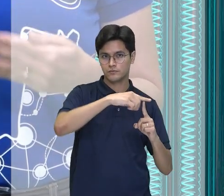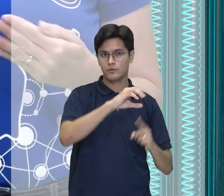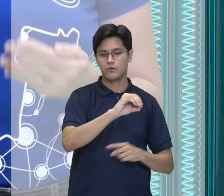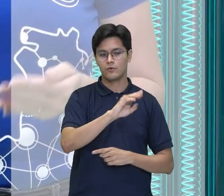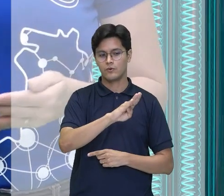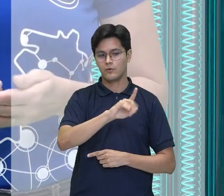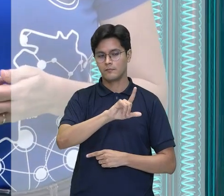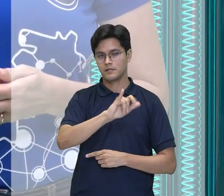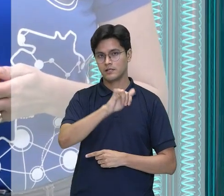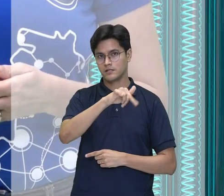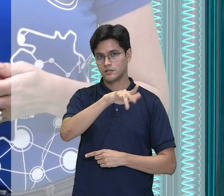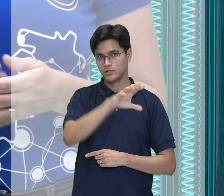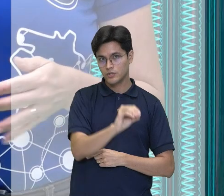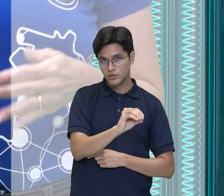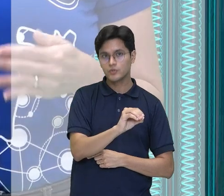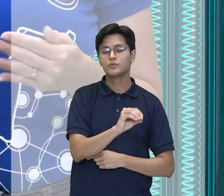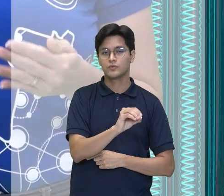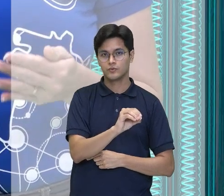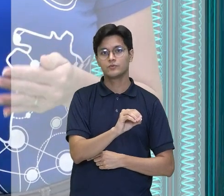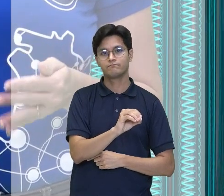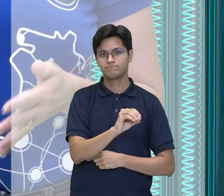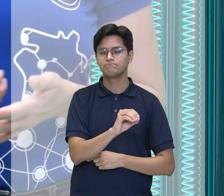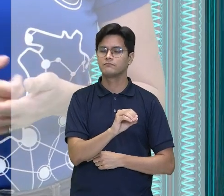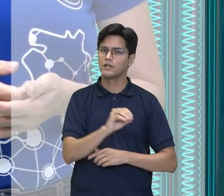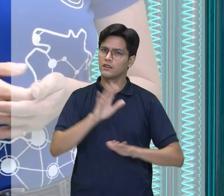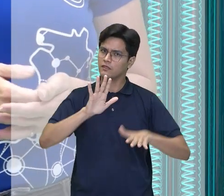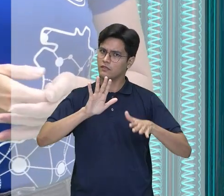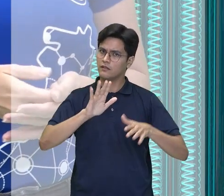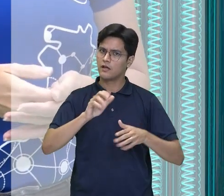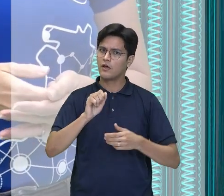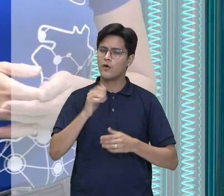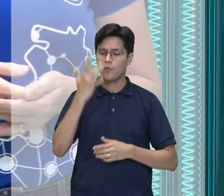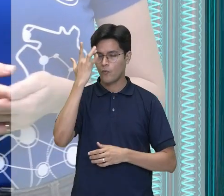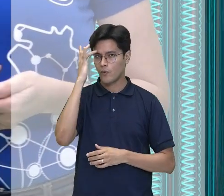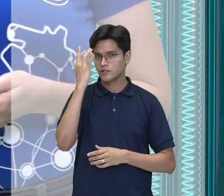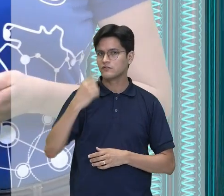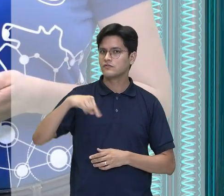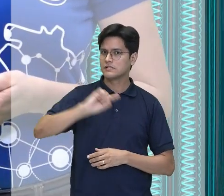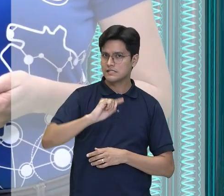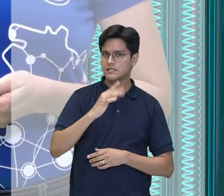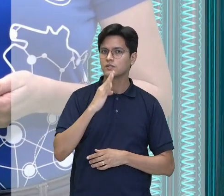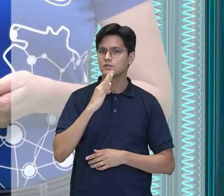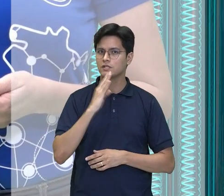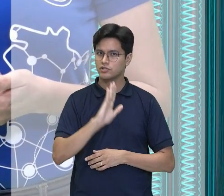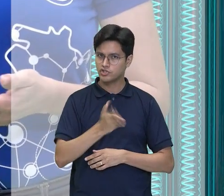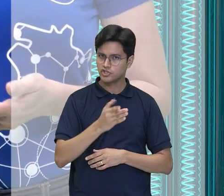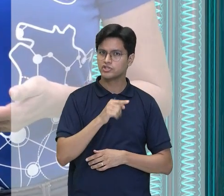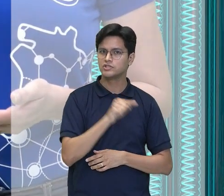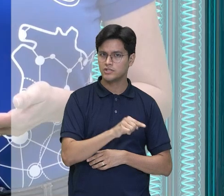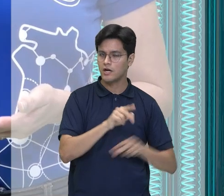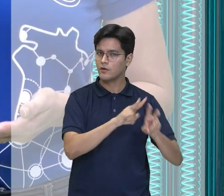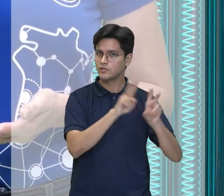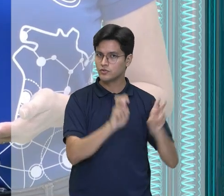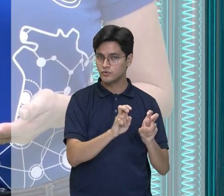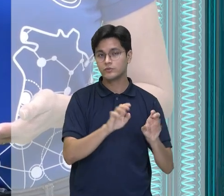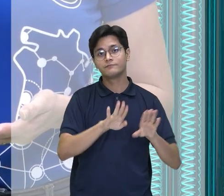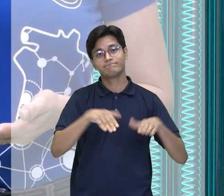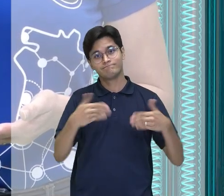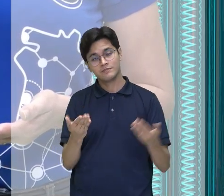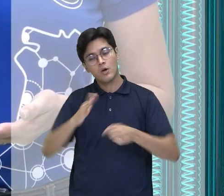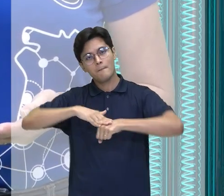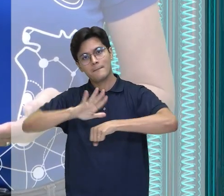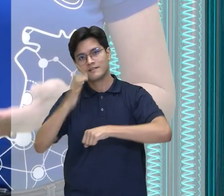deve ter passado por esse assunto, então já fica mais fácil de você entender a língua inglesa também, right? Então, para que